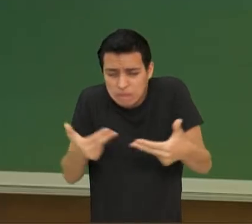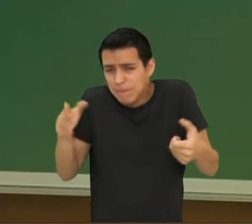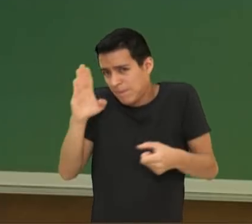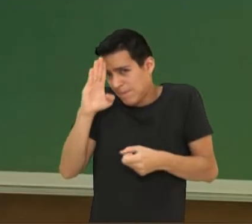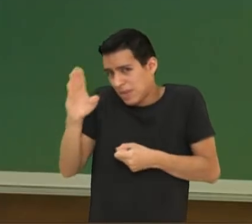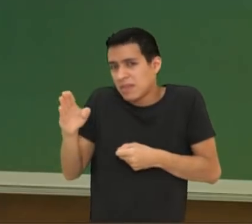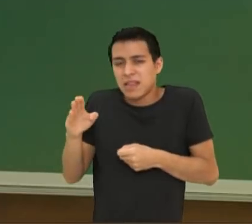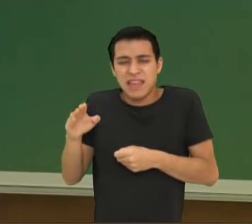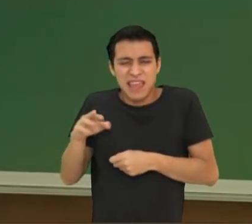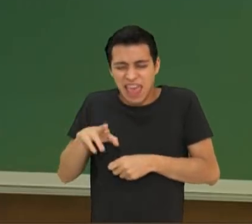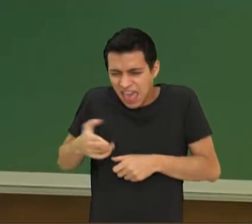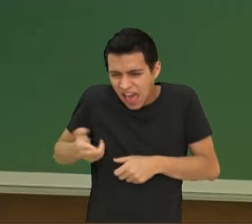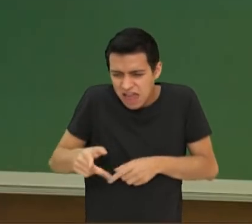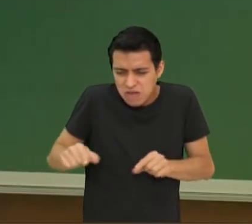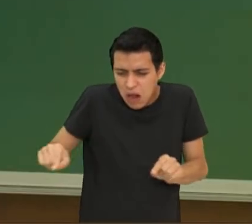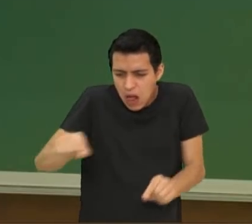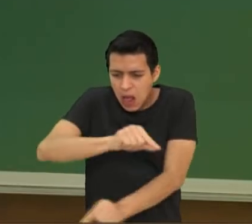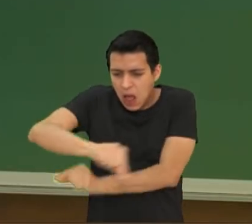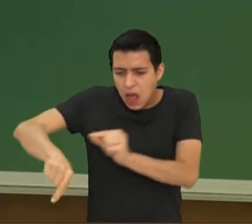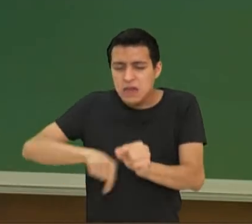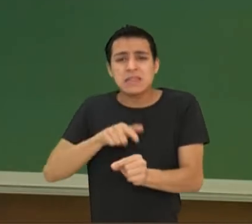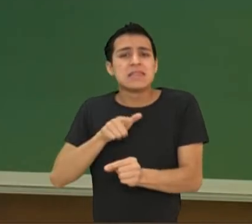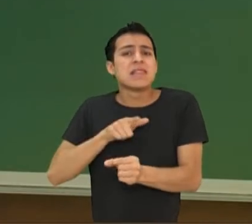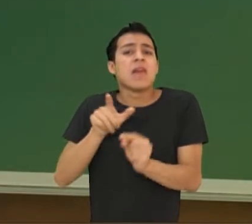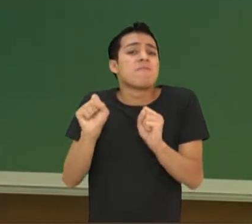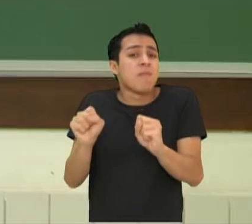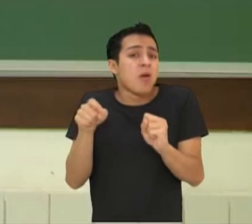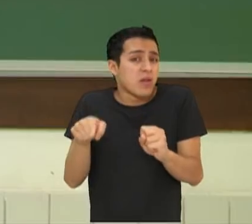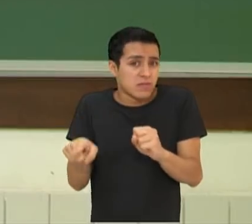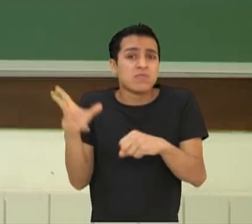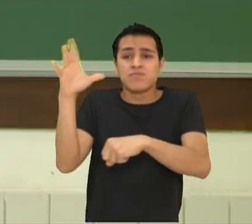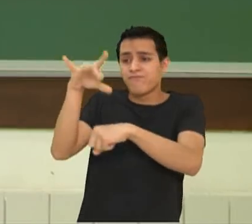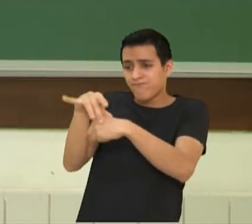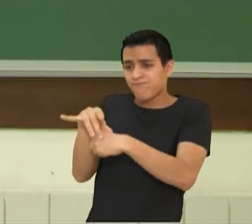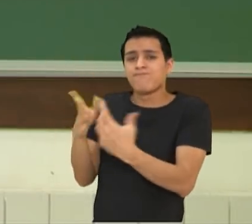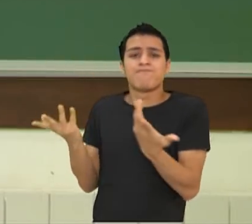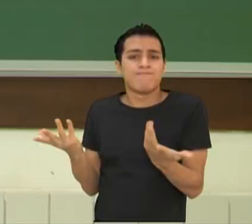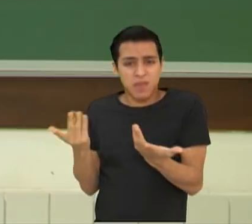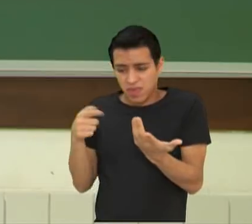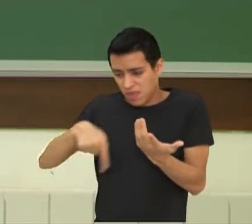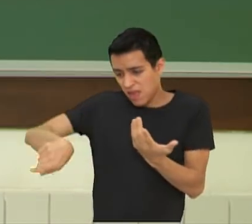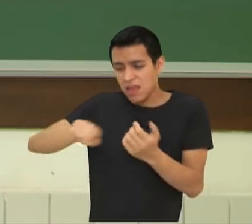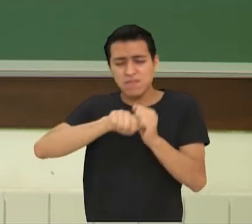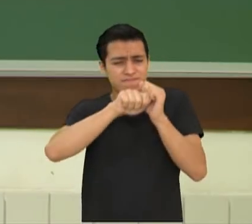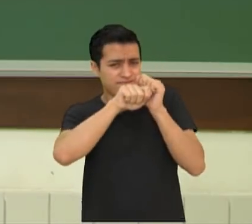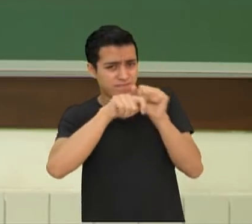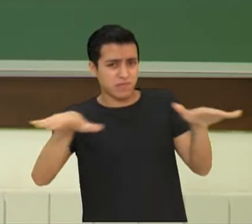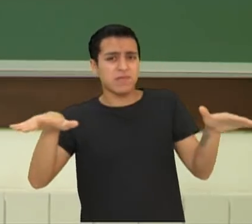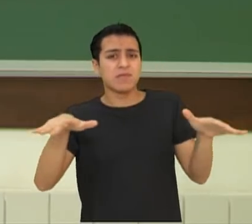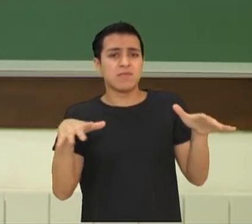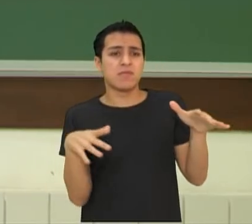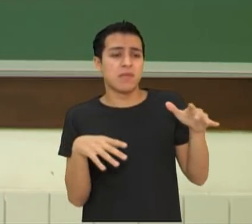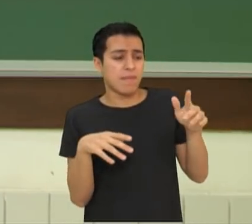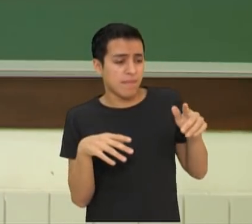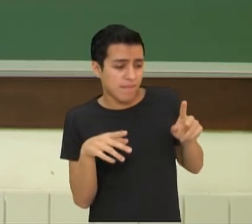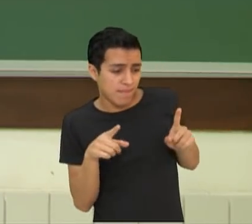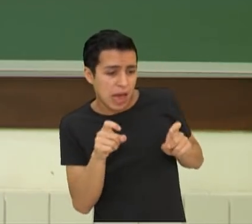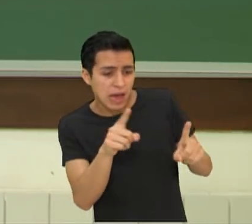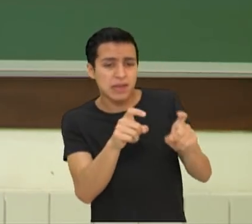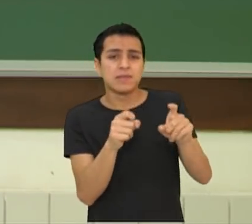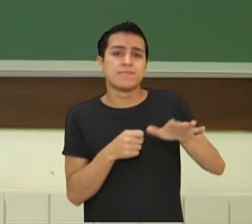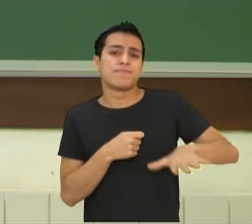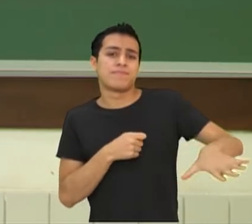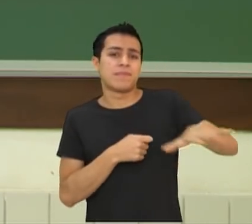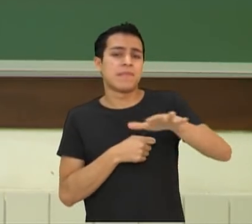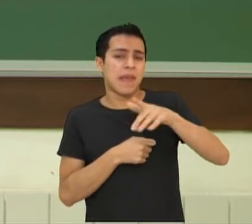principalmente roedores, principalmente ratos, que podem sim estar contaminados e acabam espalhando essa contaminação para toda